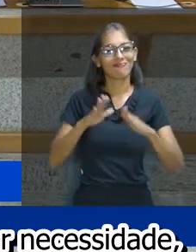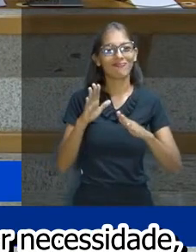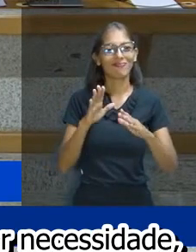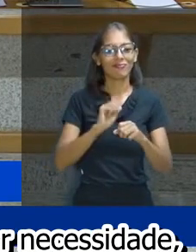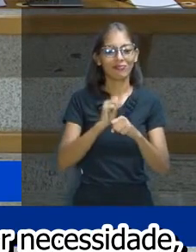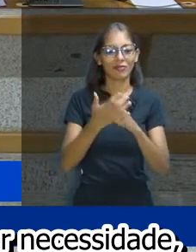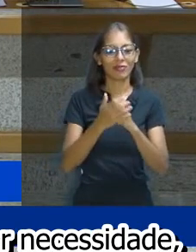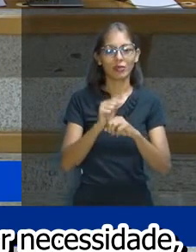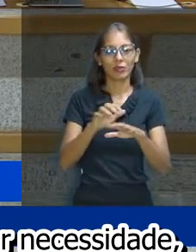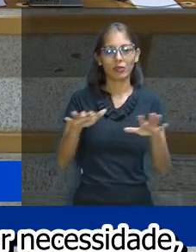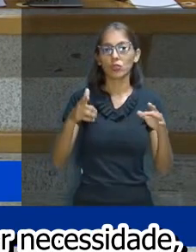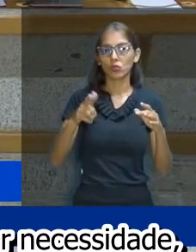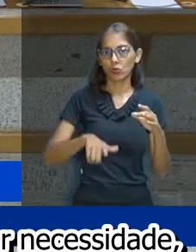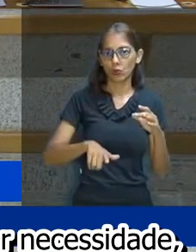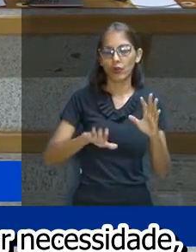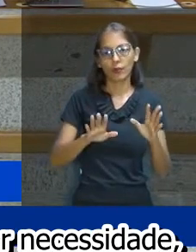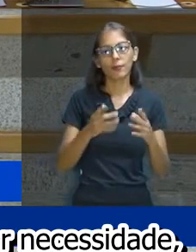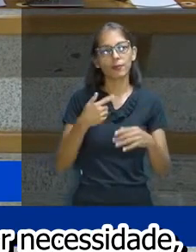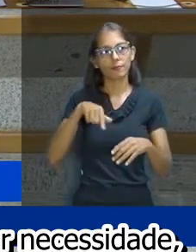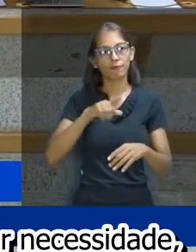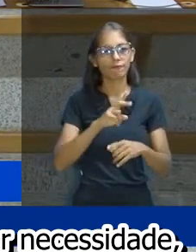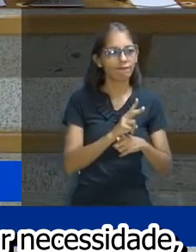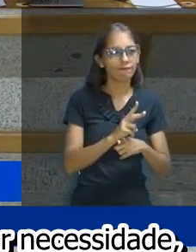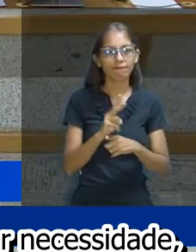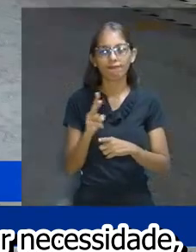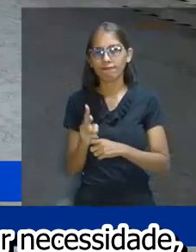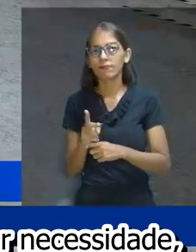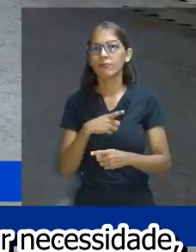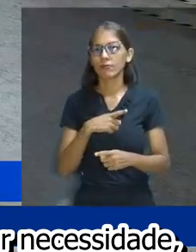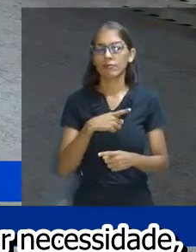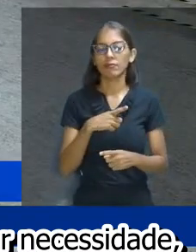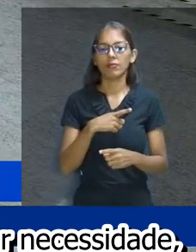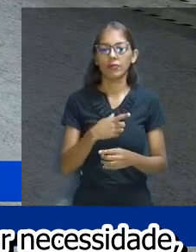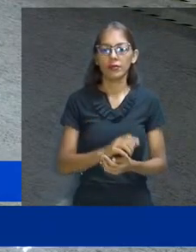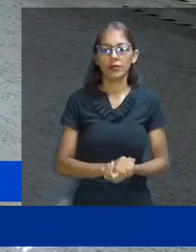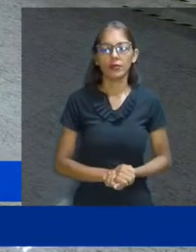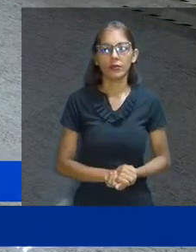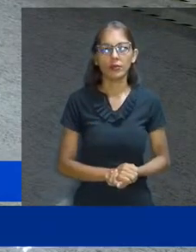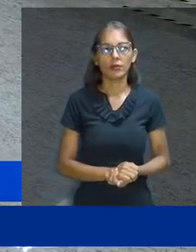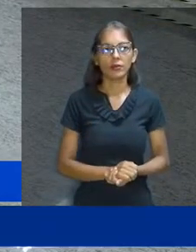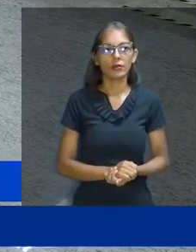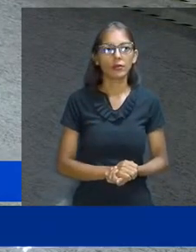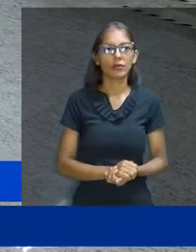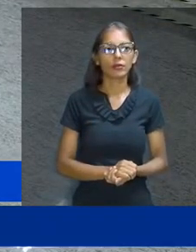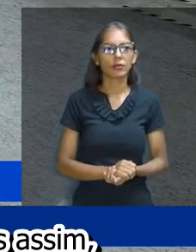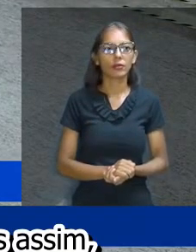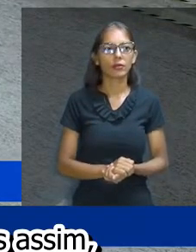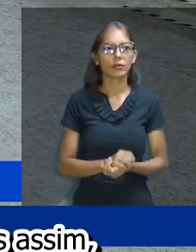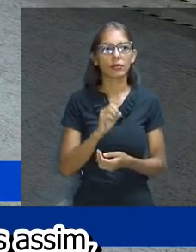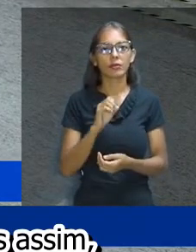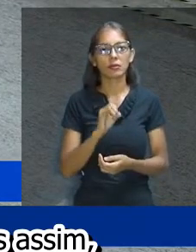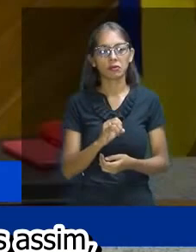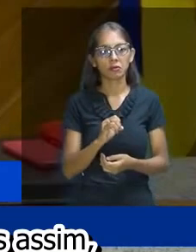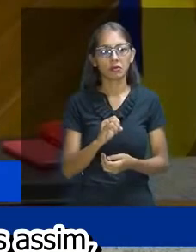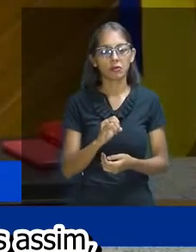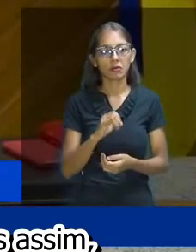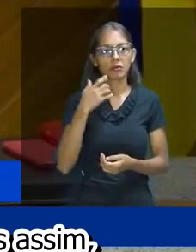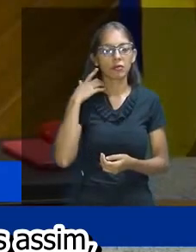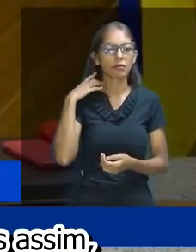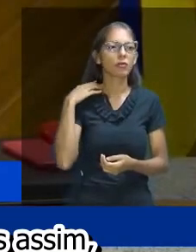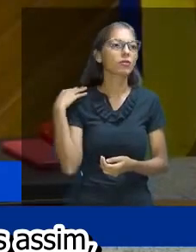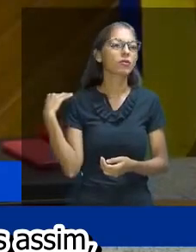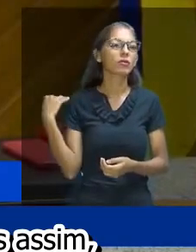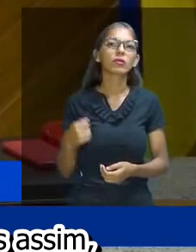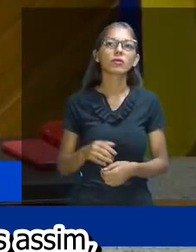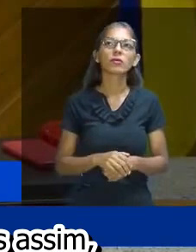mas estamos monitorando, tá bom? E qualquer necessidade nós adotarmos medidas